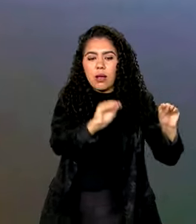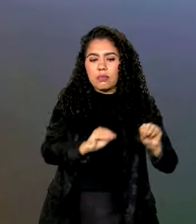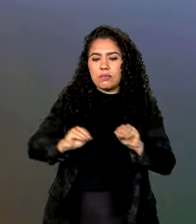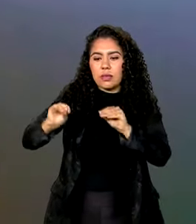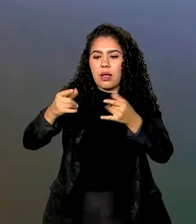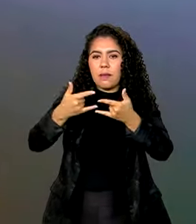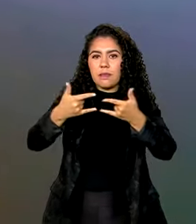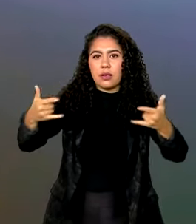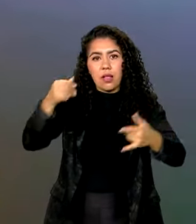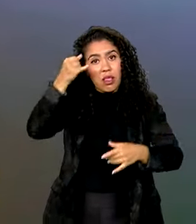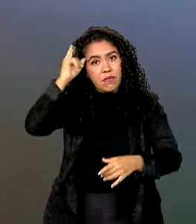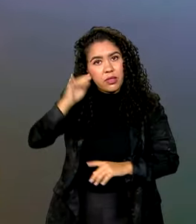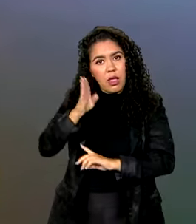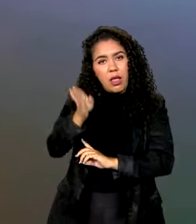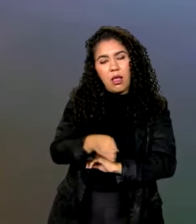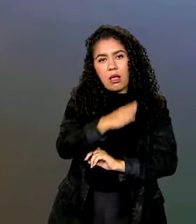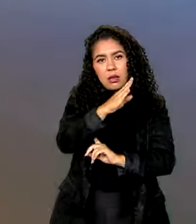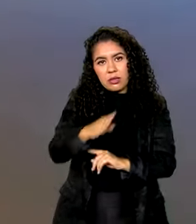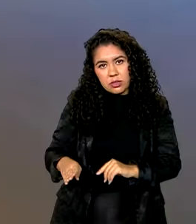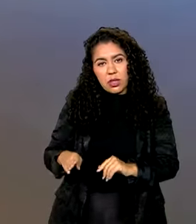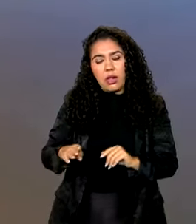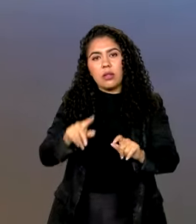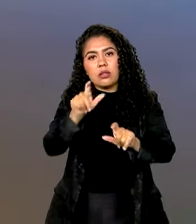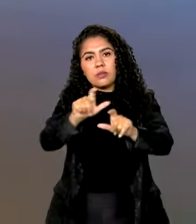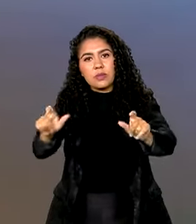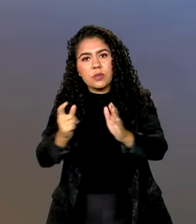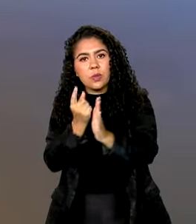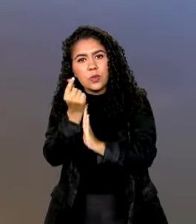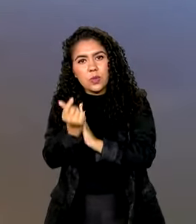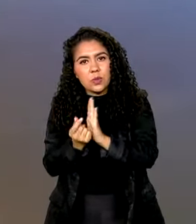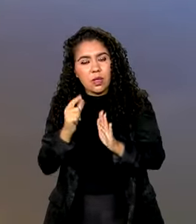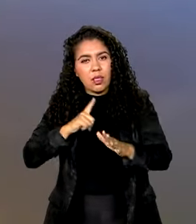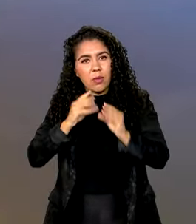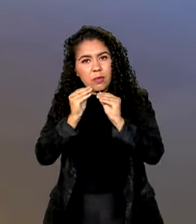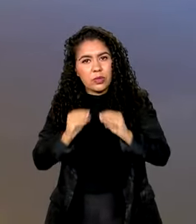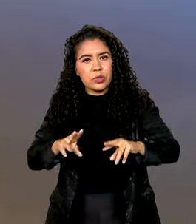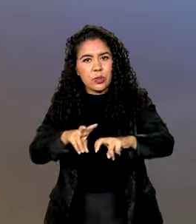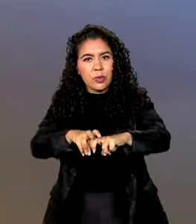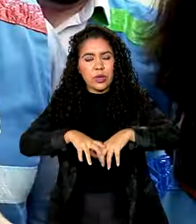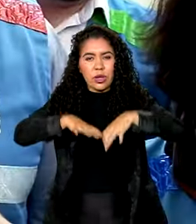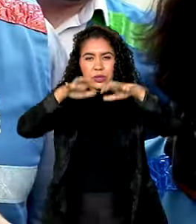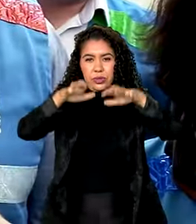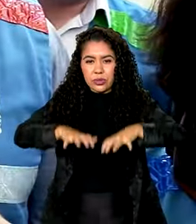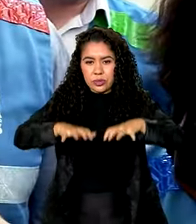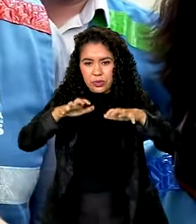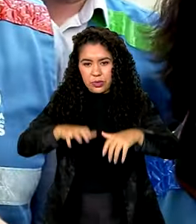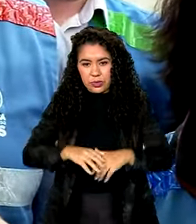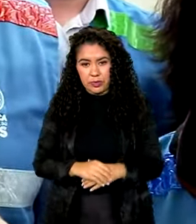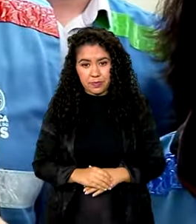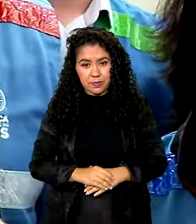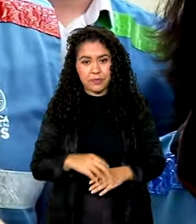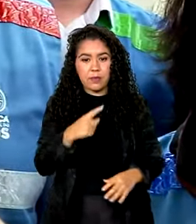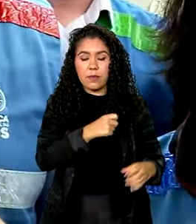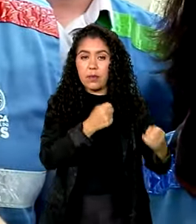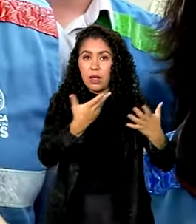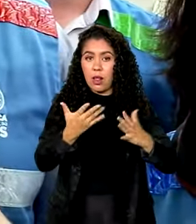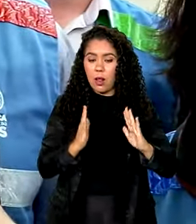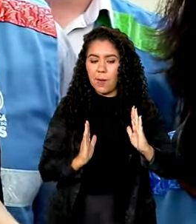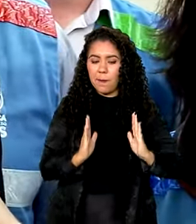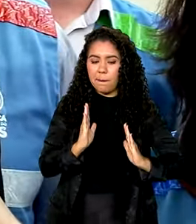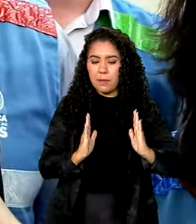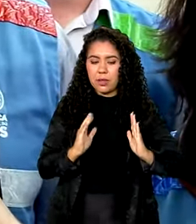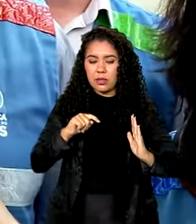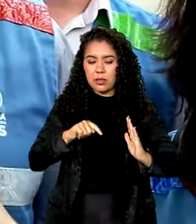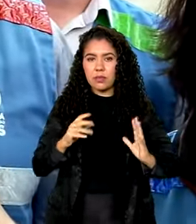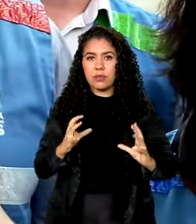taxa de cancelamento aos consumidores que foram prejudicados pelas enchentes no estado. Isso por um período de